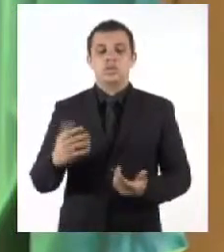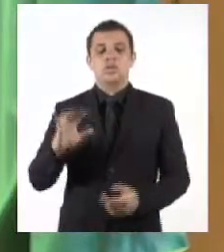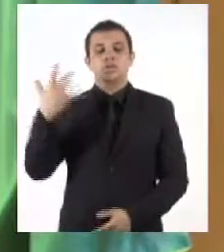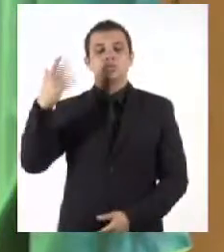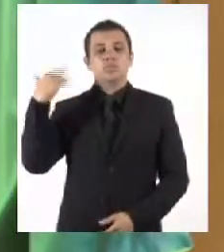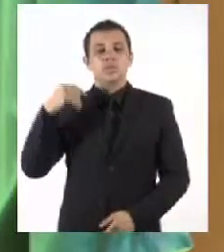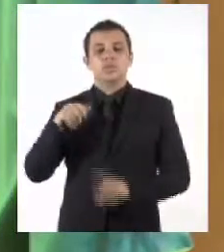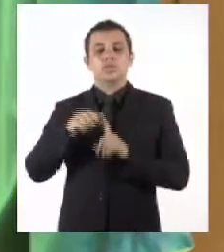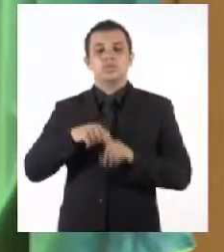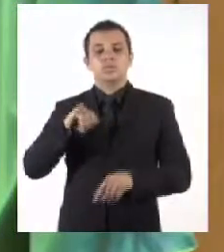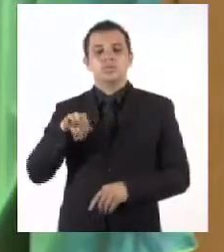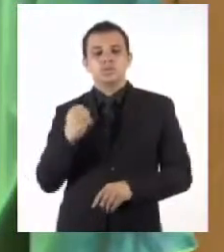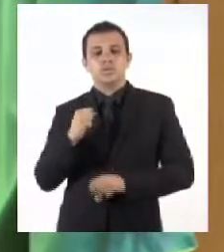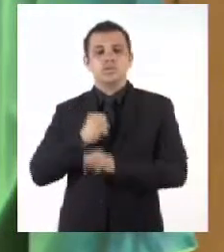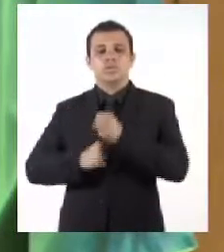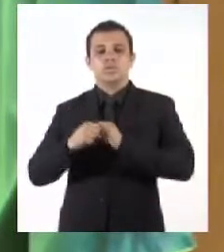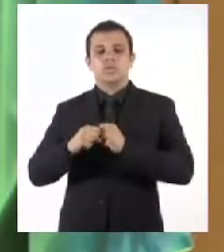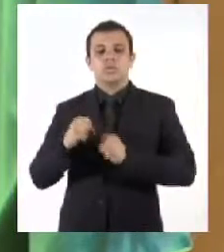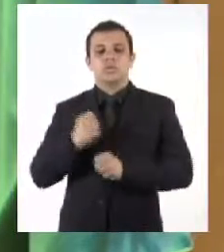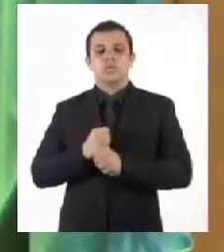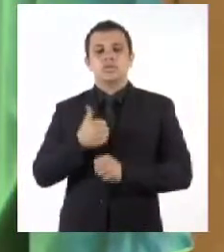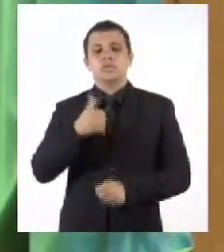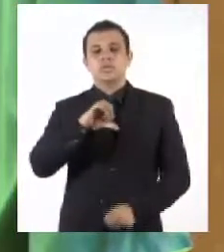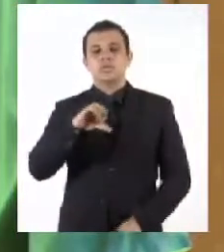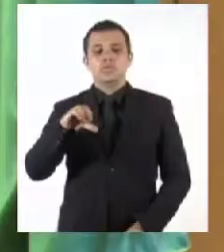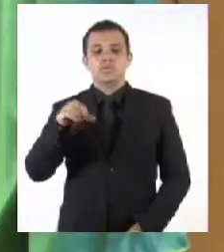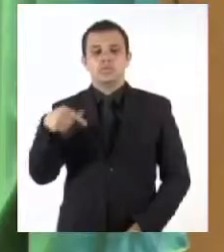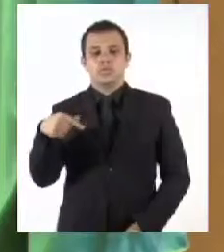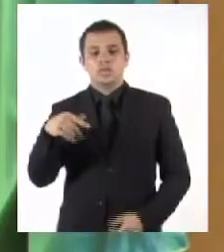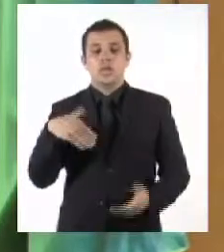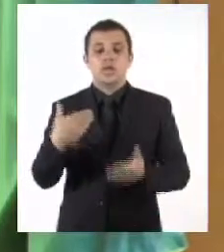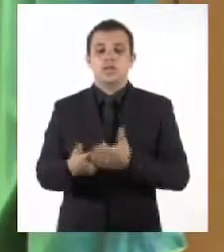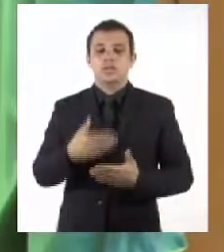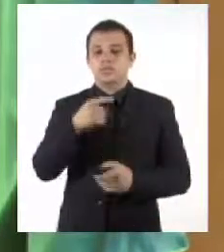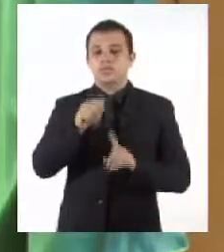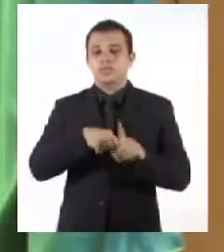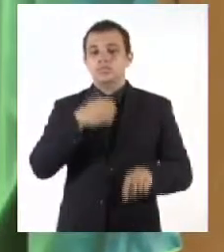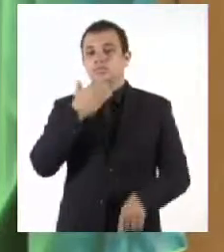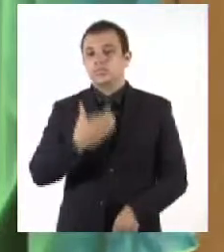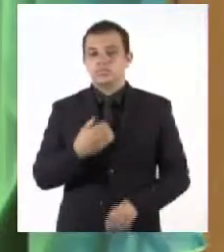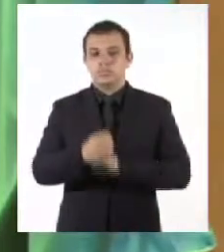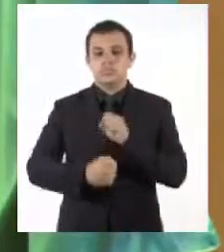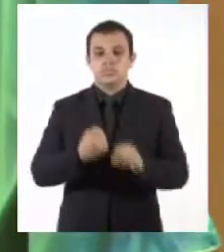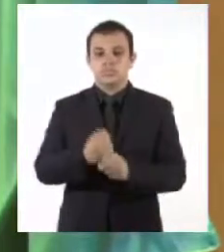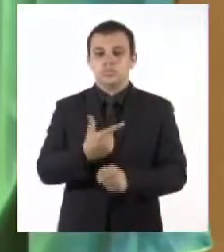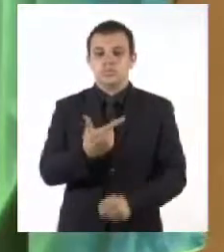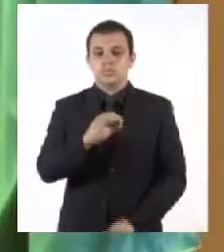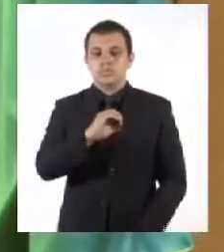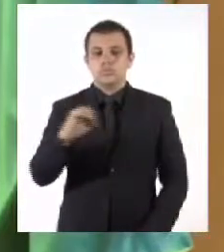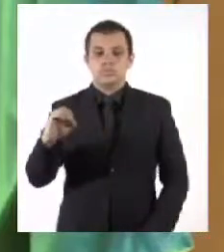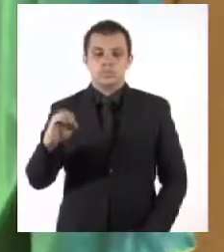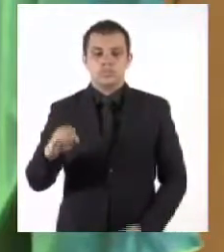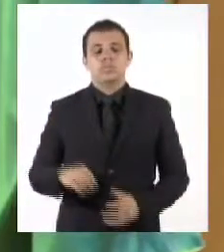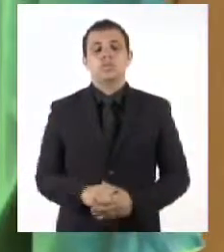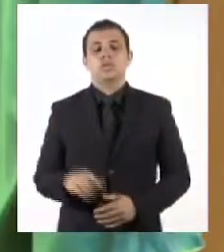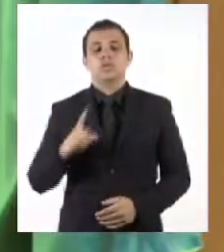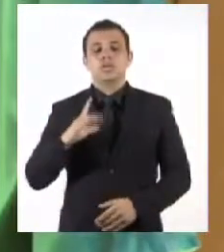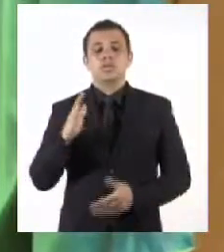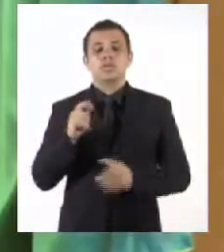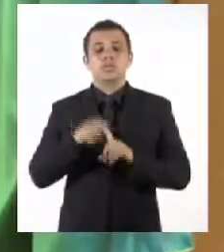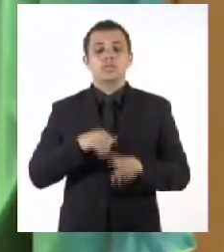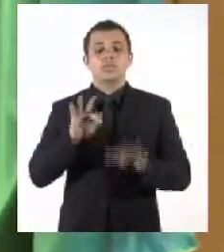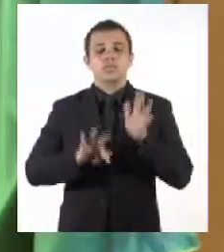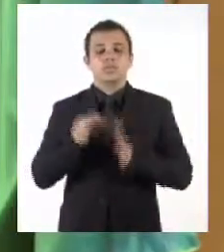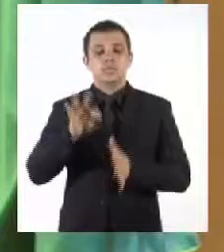A ação criminal foi proposta pelo Ministério Público Federal no Maranhão em fevereiro de 2004. Com a ajuda dos empreiteiros